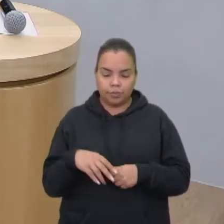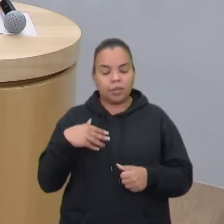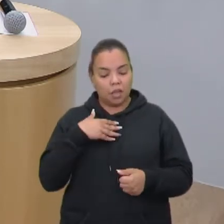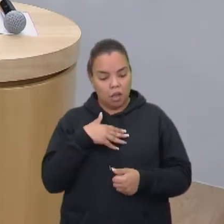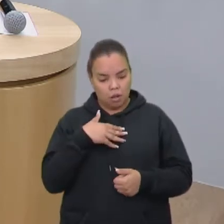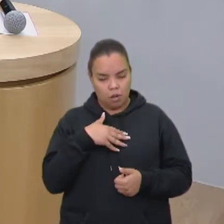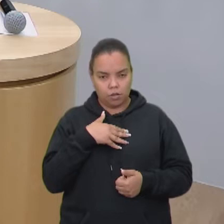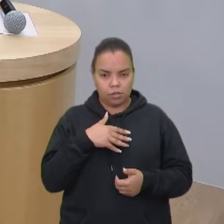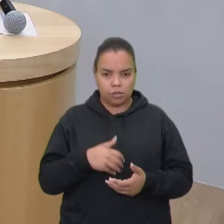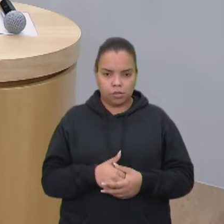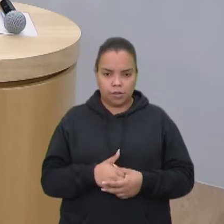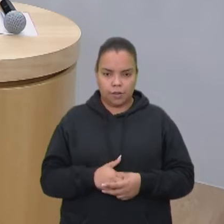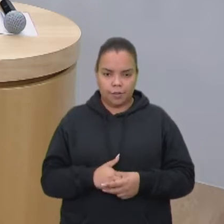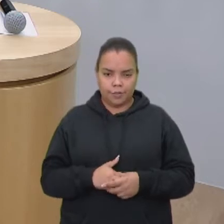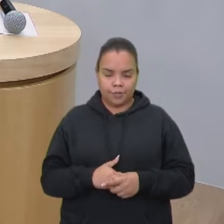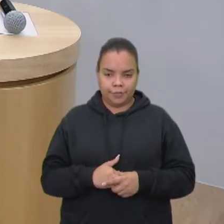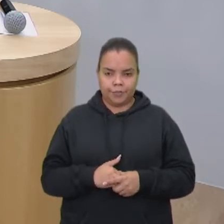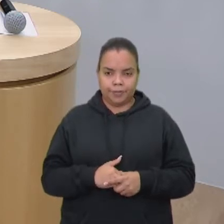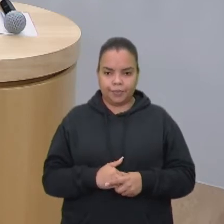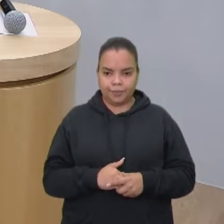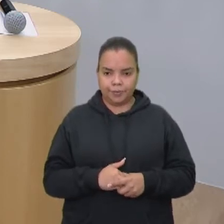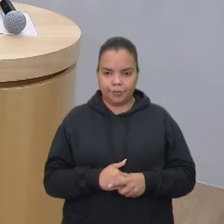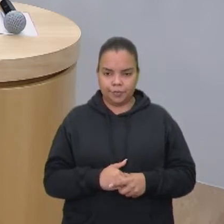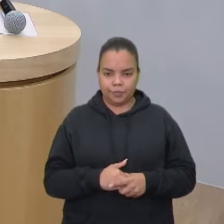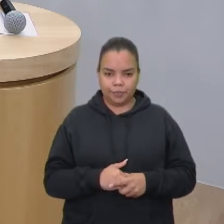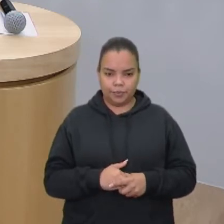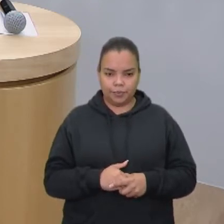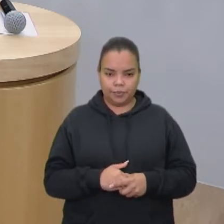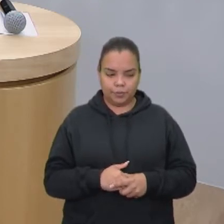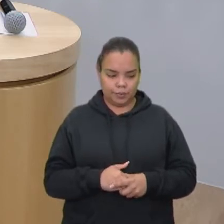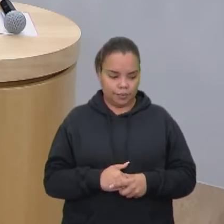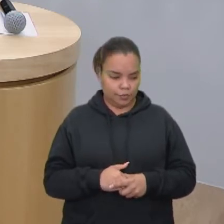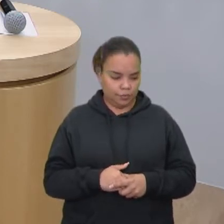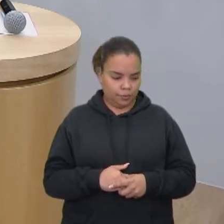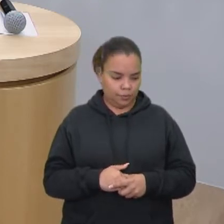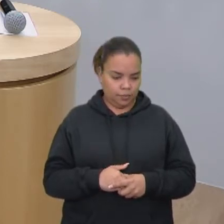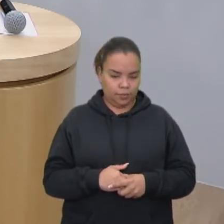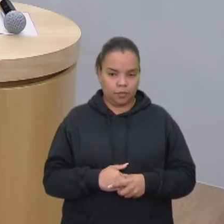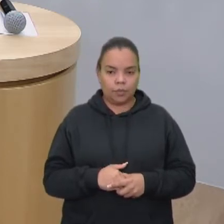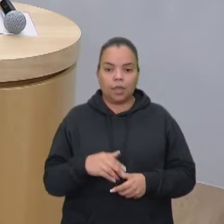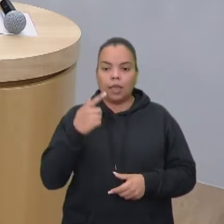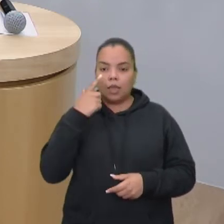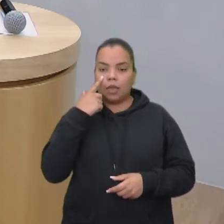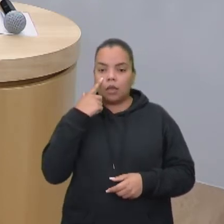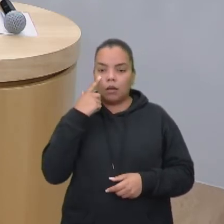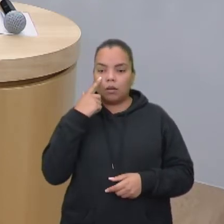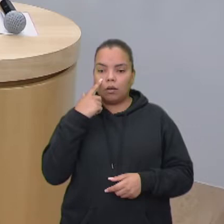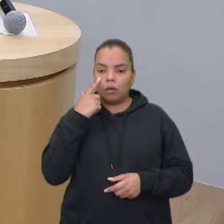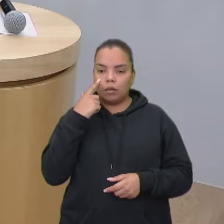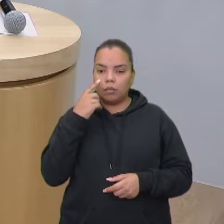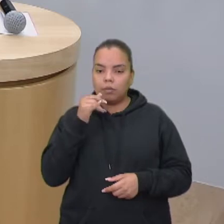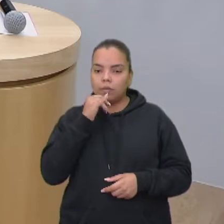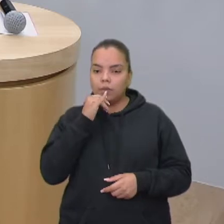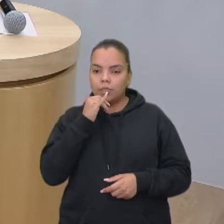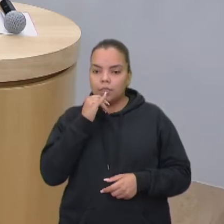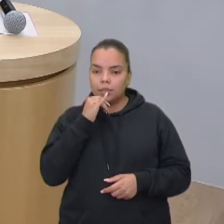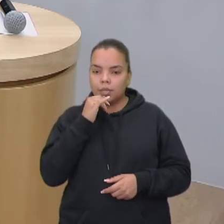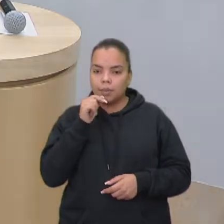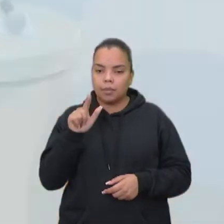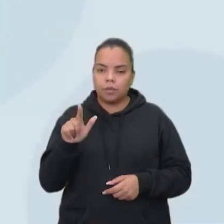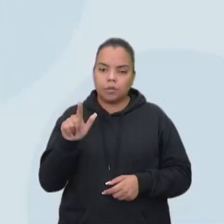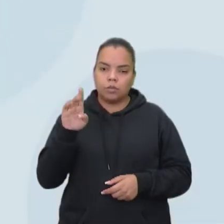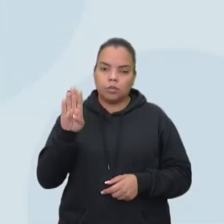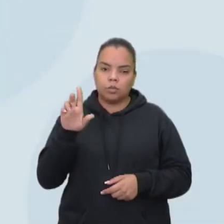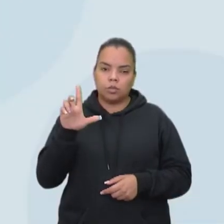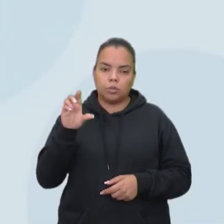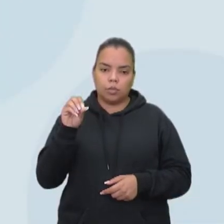né? Você tem o costume de eu também vou muito nos comentários. Aí, ó, eu trouxe um exemplo de blog, e aí tem um